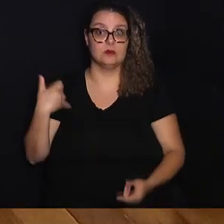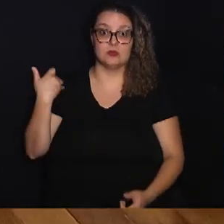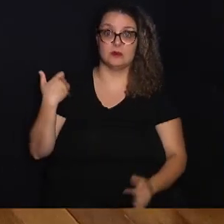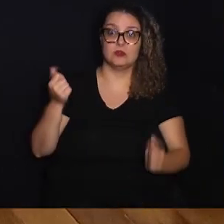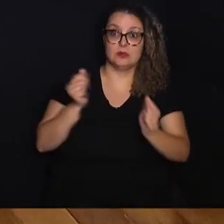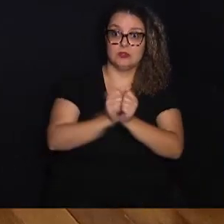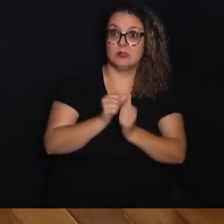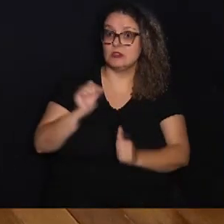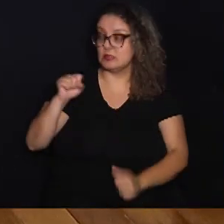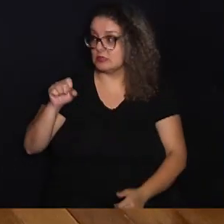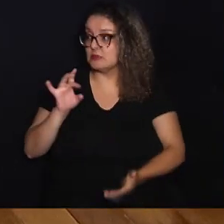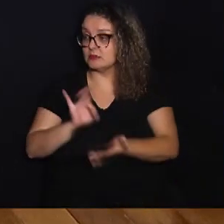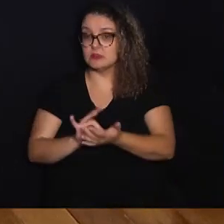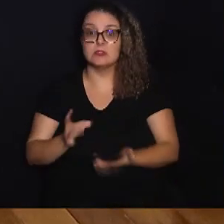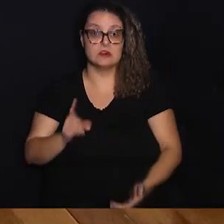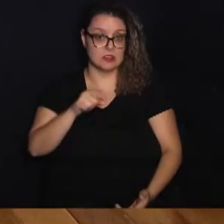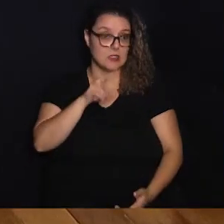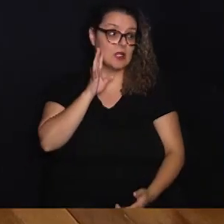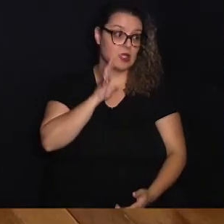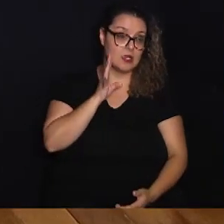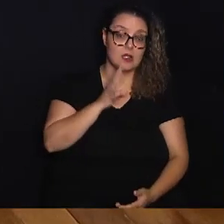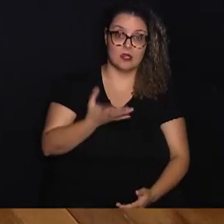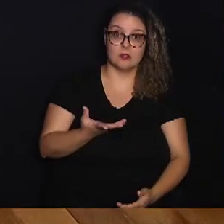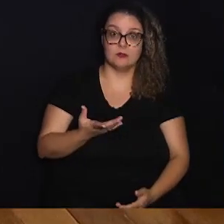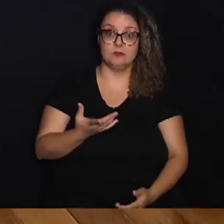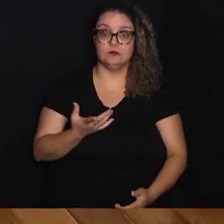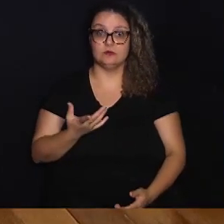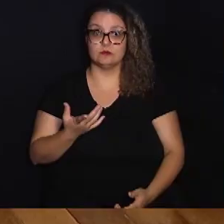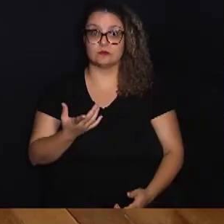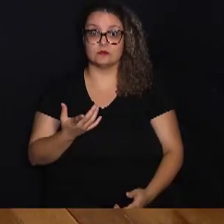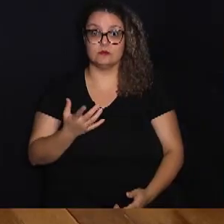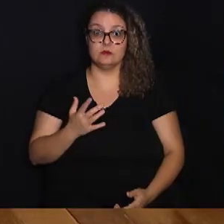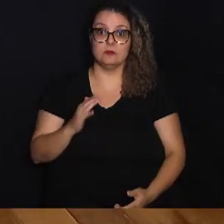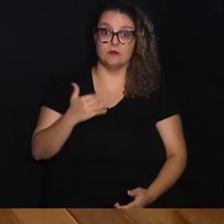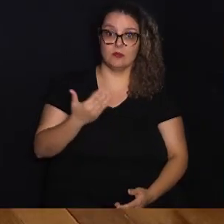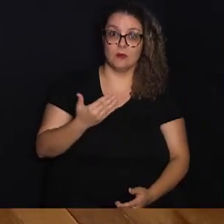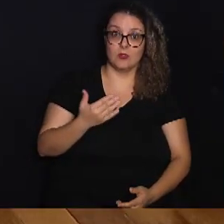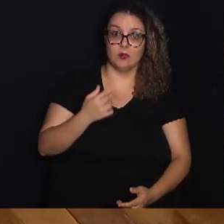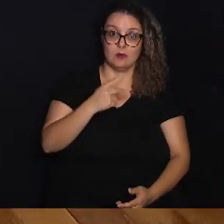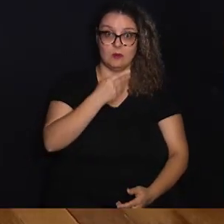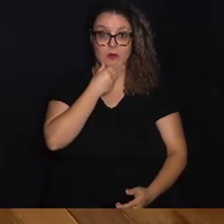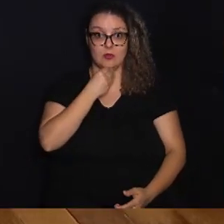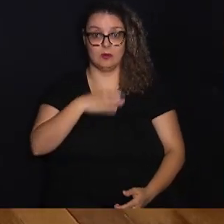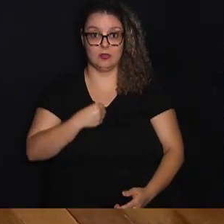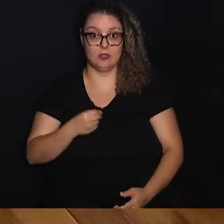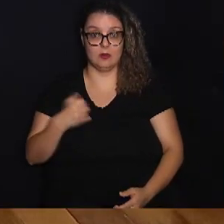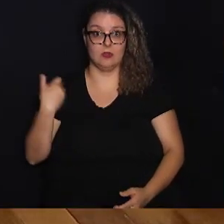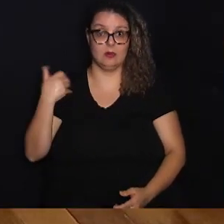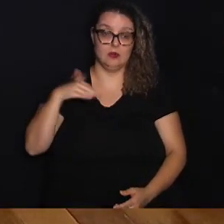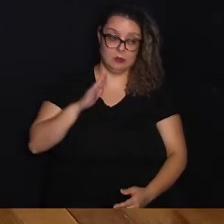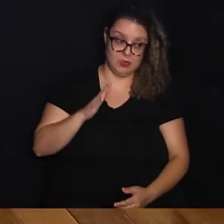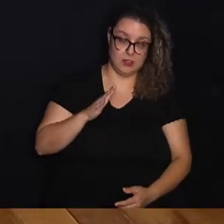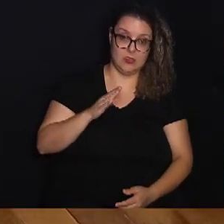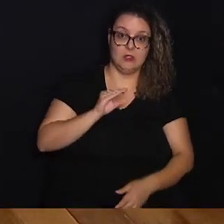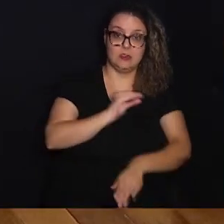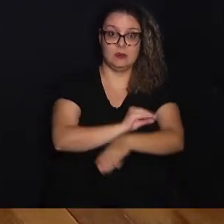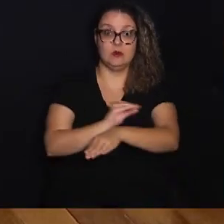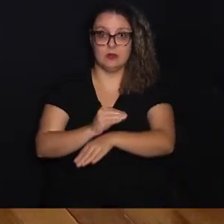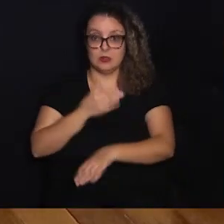juntos. É verdade. Isso é bacana, porque quando ele é o mais velho, ele cuida dos mais novos. Então, ele